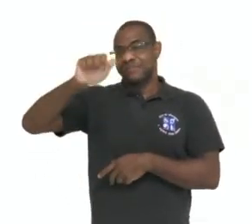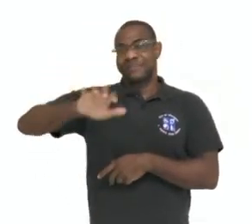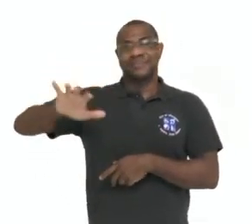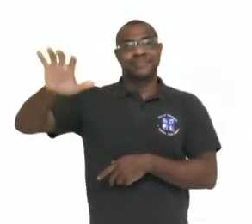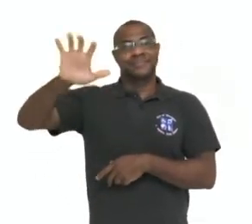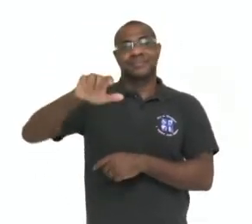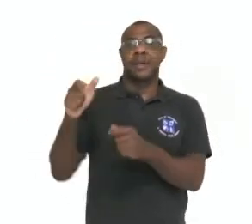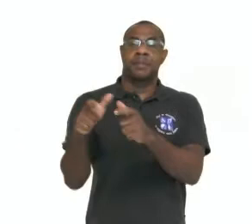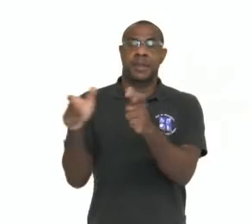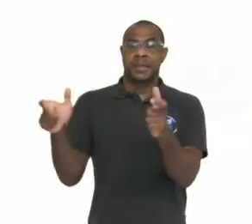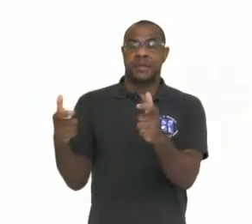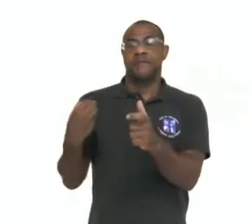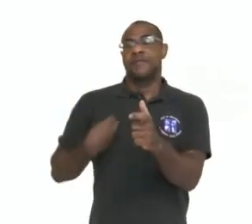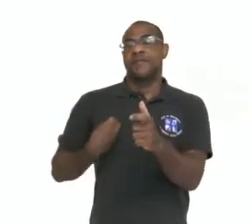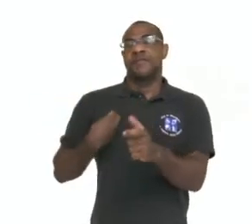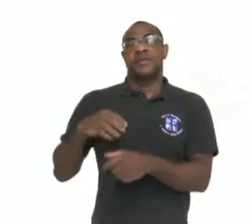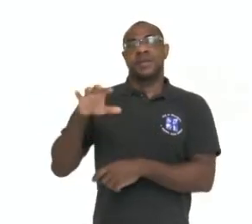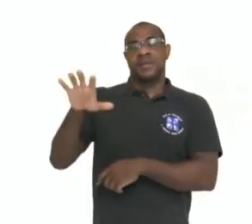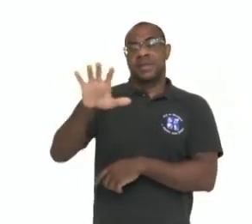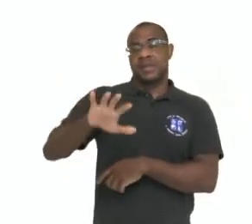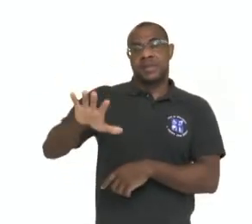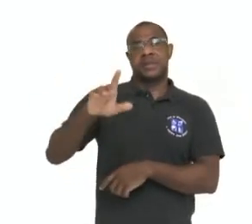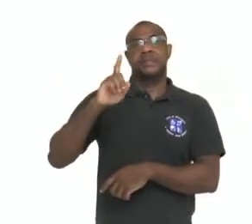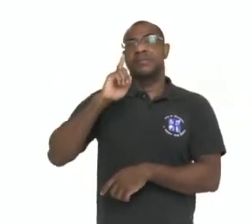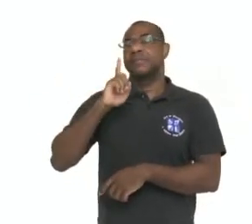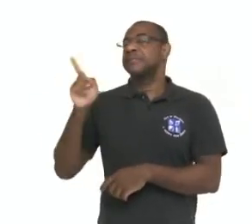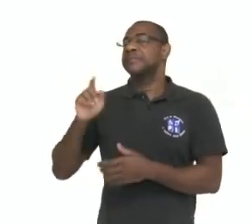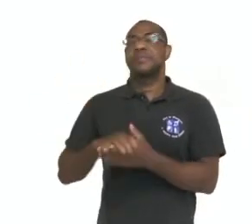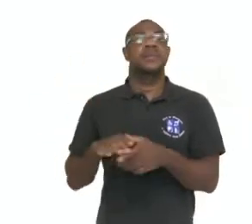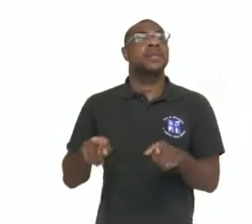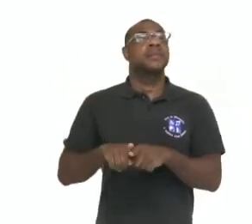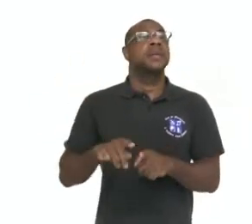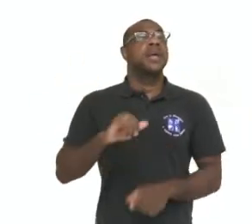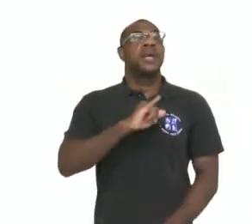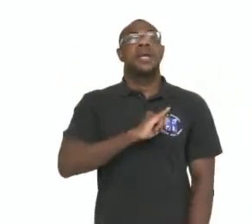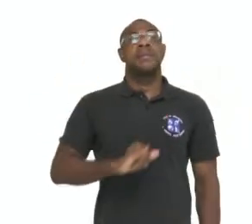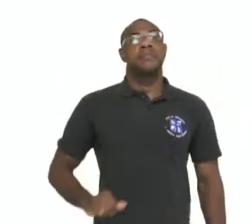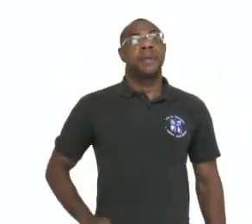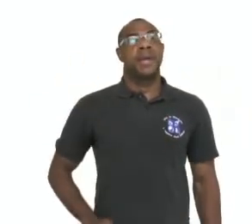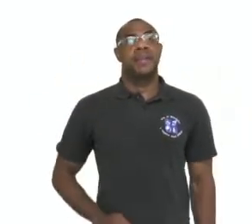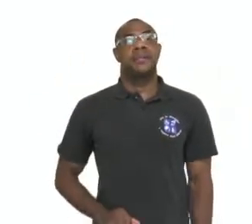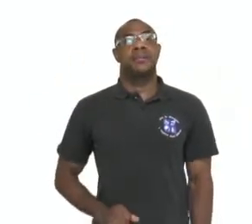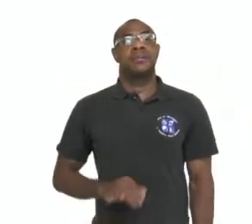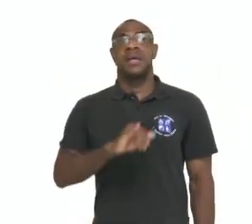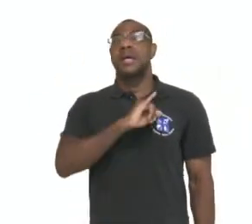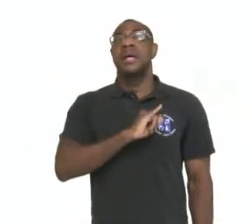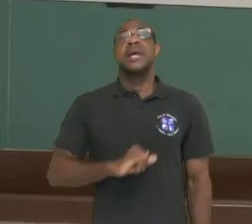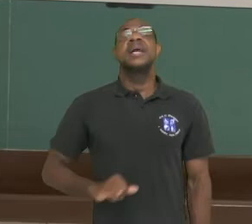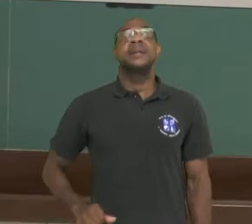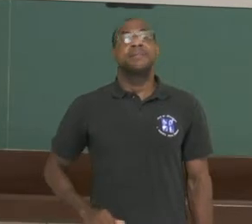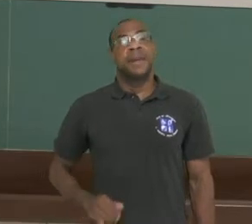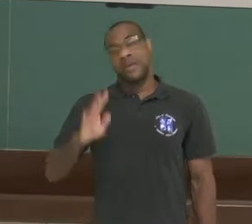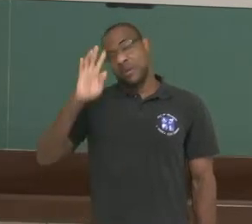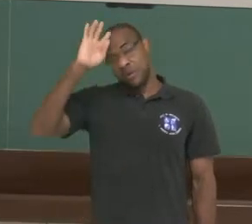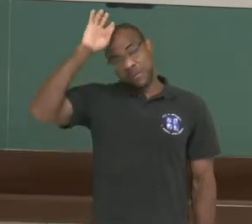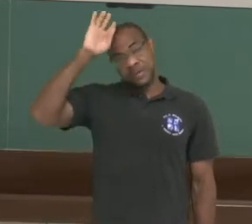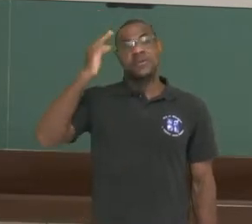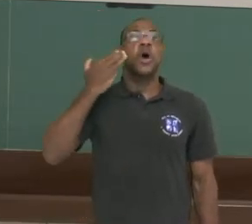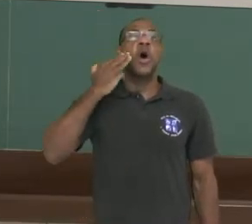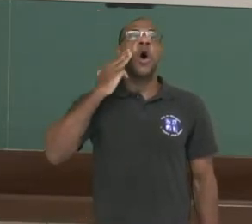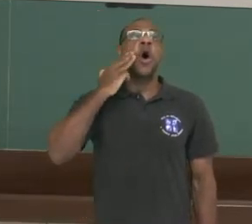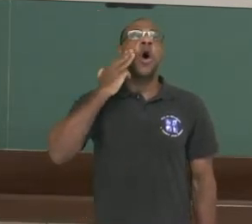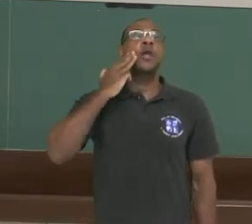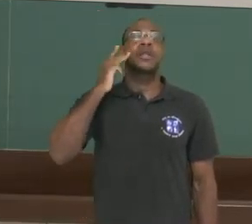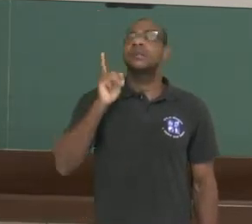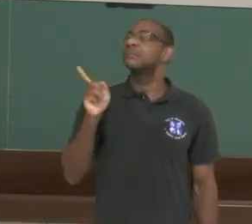a maioria deles inclusive, né, guerreira, e aqui o Império Romano em rosa, no ano de 116 depois de Cristo. Veja